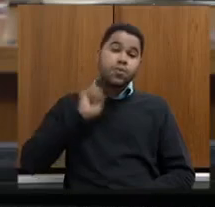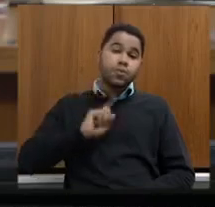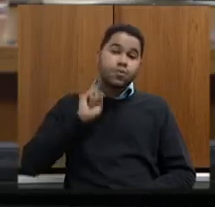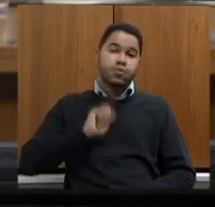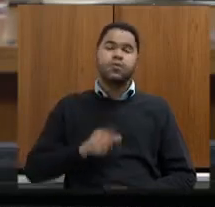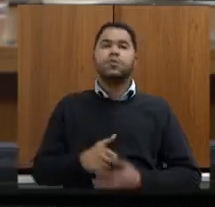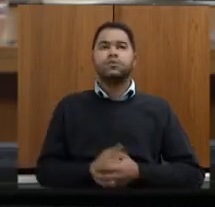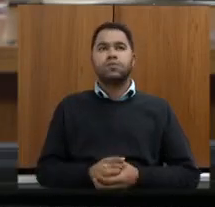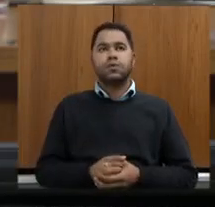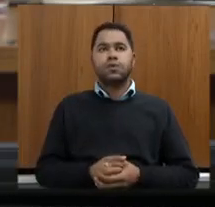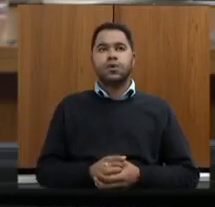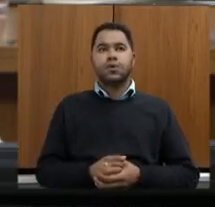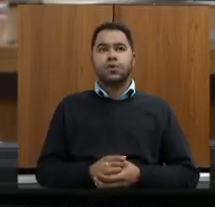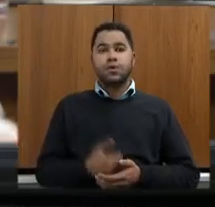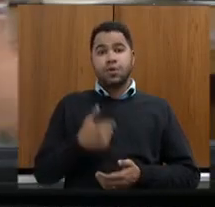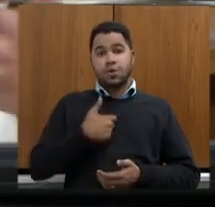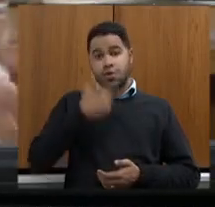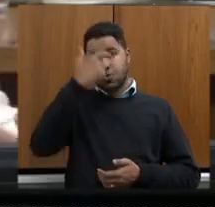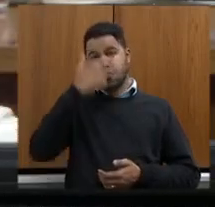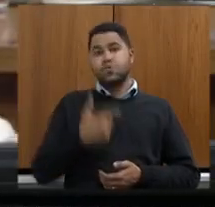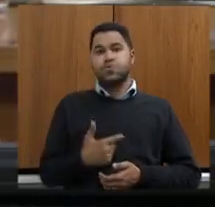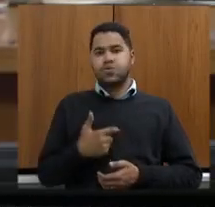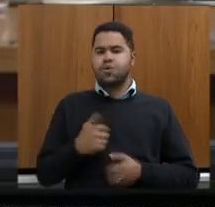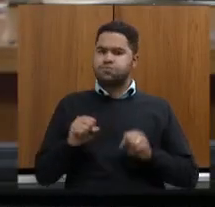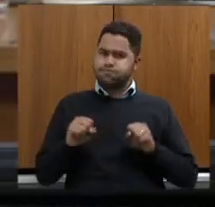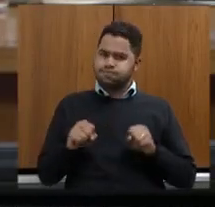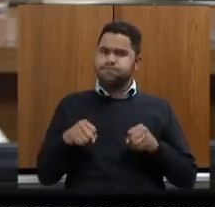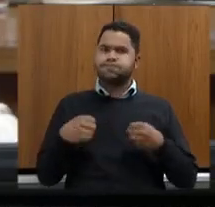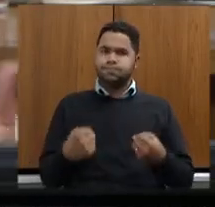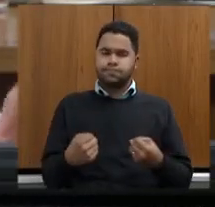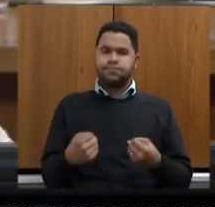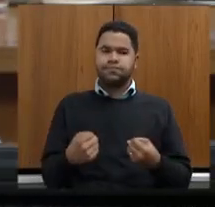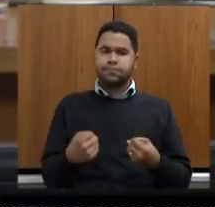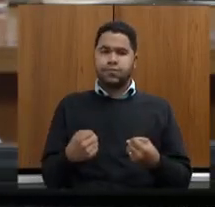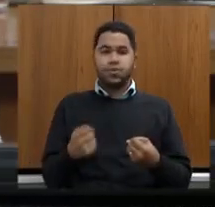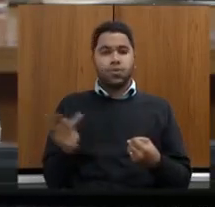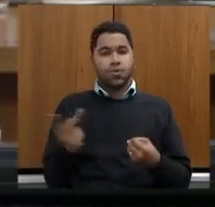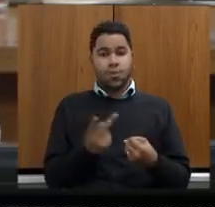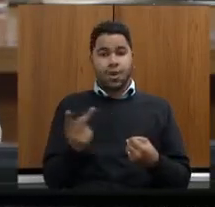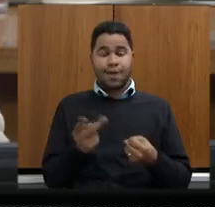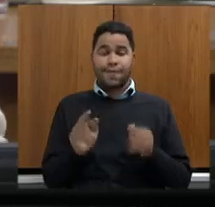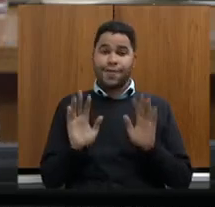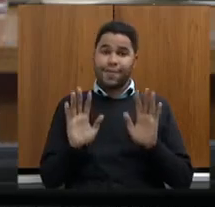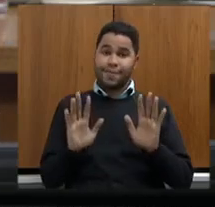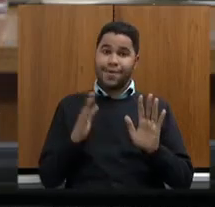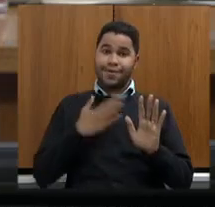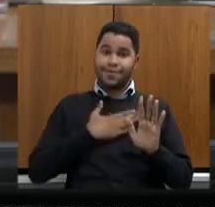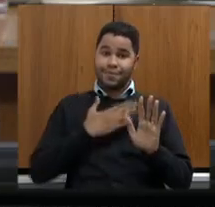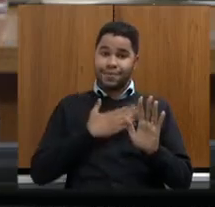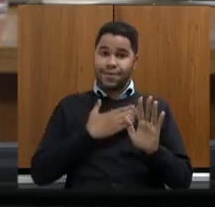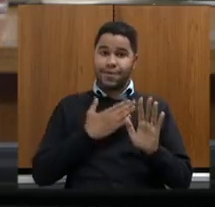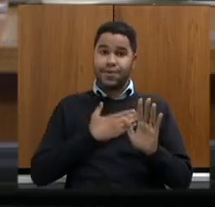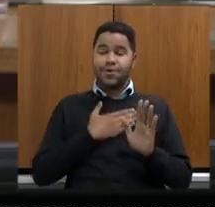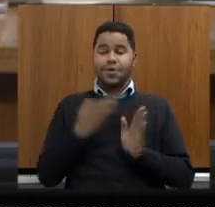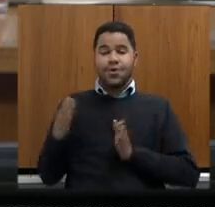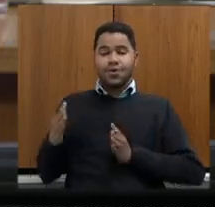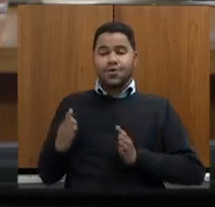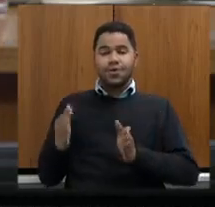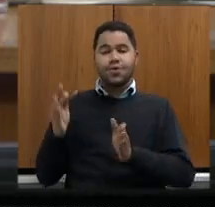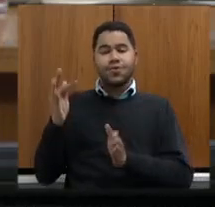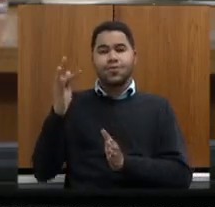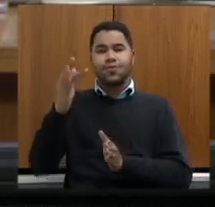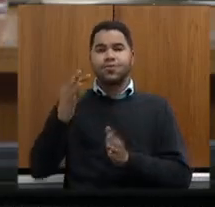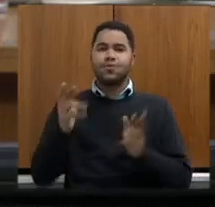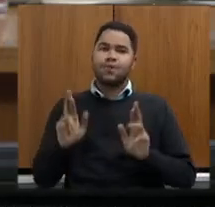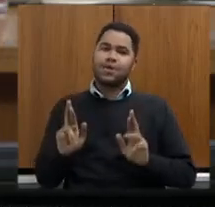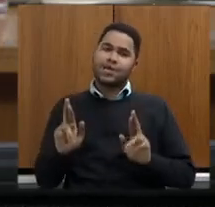eu eu sou uma intensa a defensora de ambos mas para mim o trilhas do futuro é um